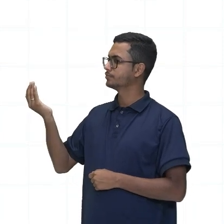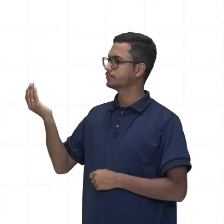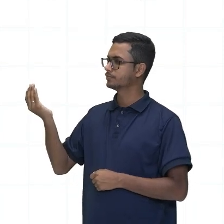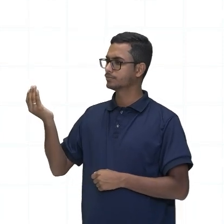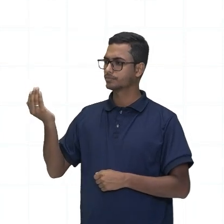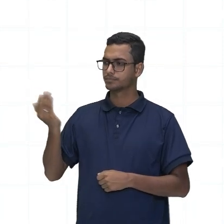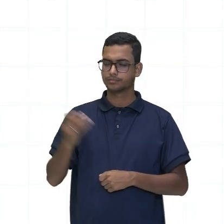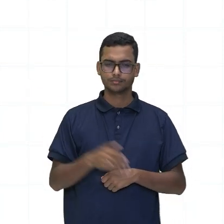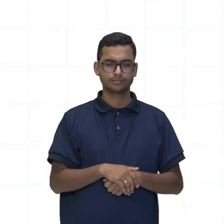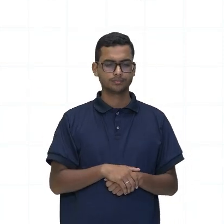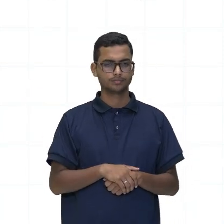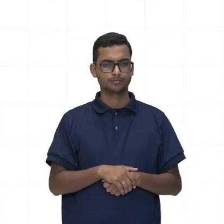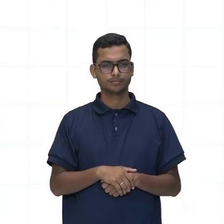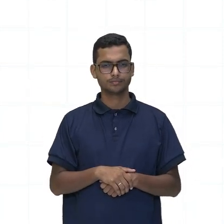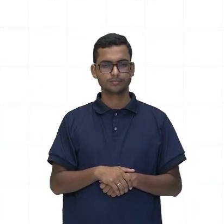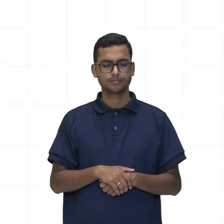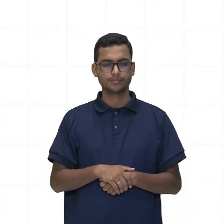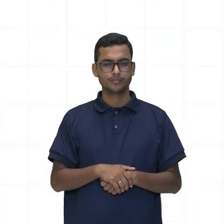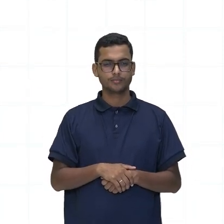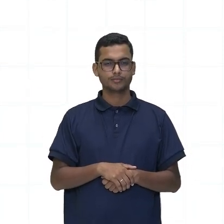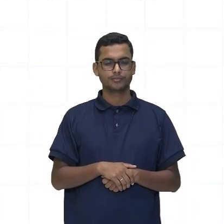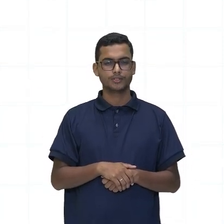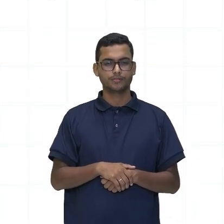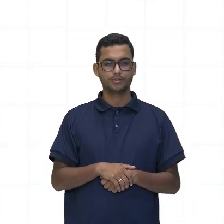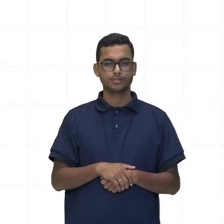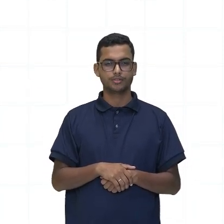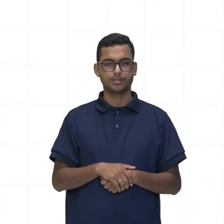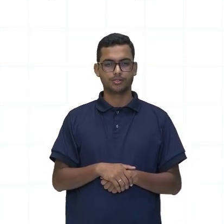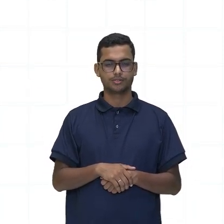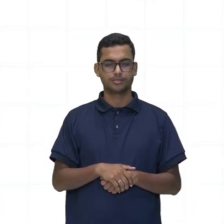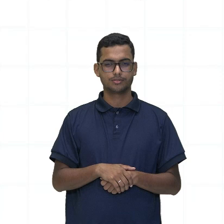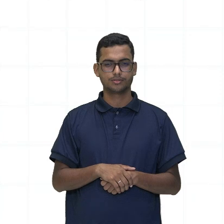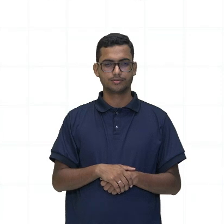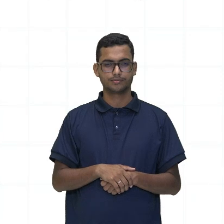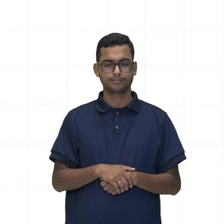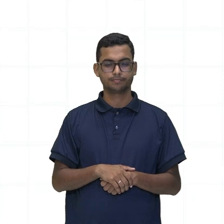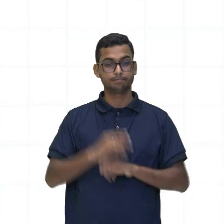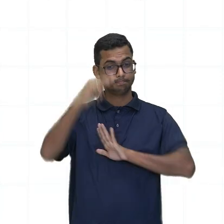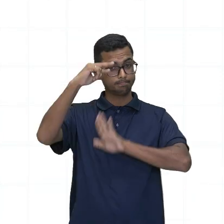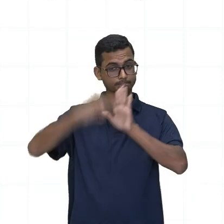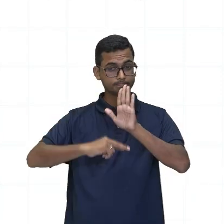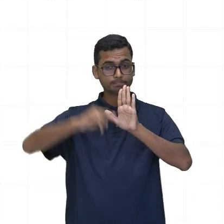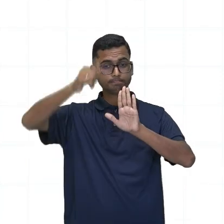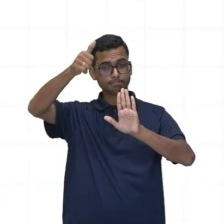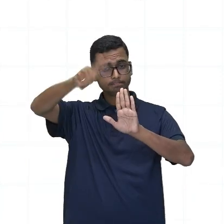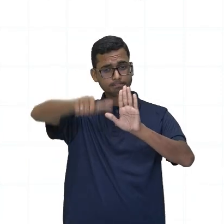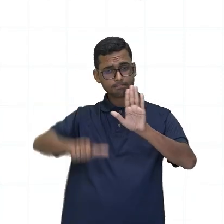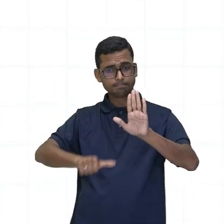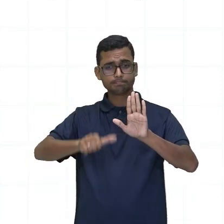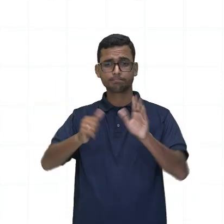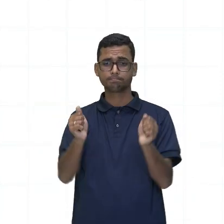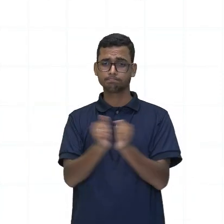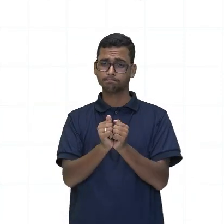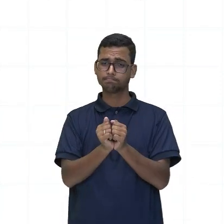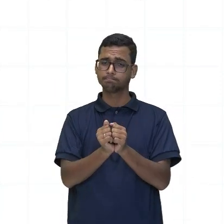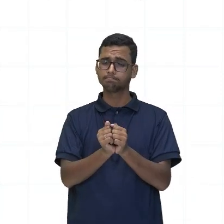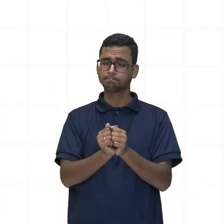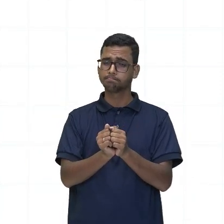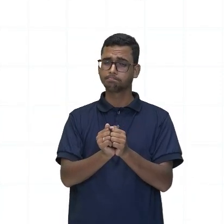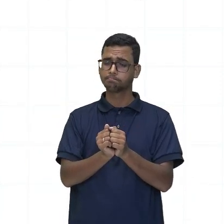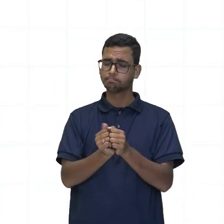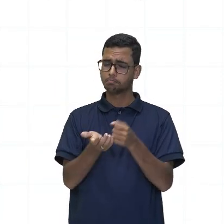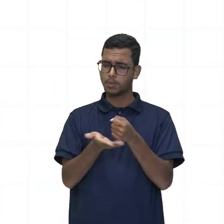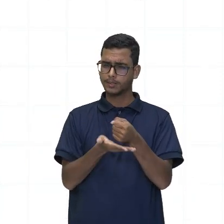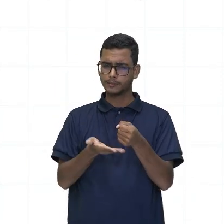subtítulo. Então, vou fazer uma leitura aqui junto com vocês, certo? A gente vai fazer uma análise bem